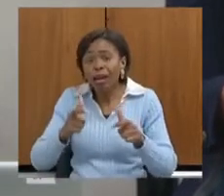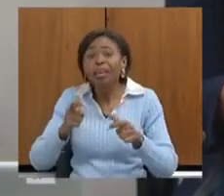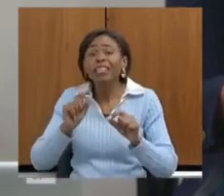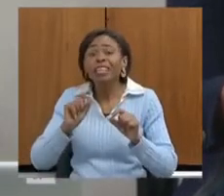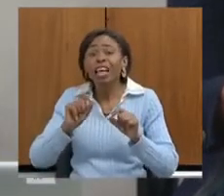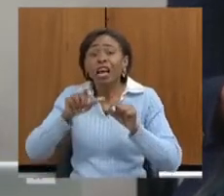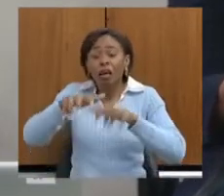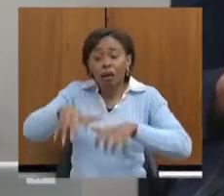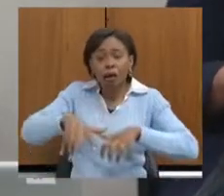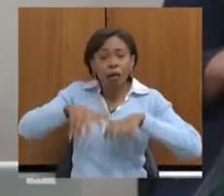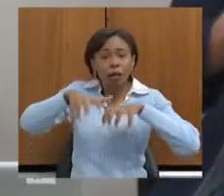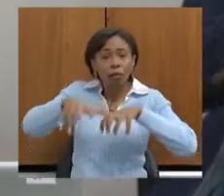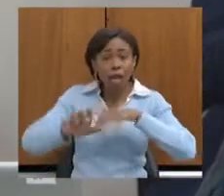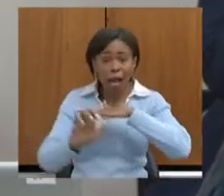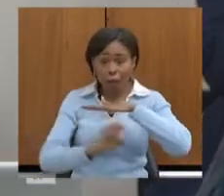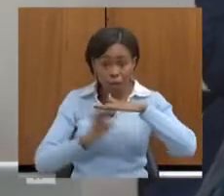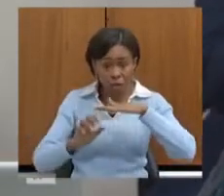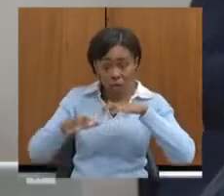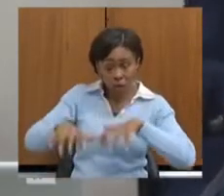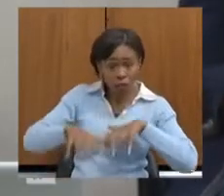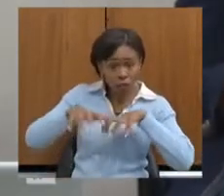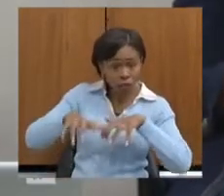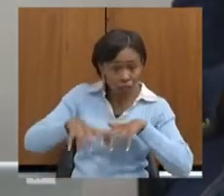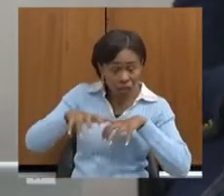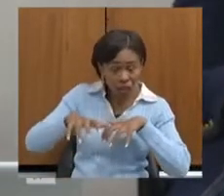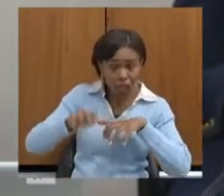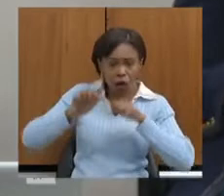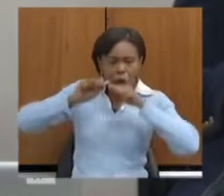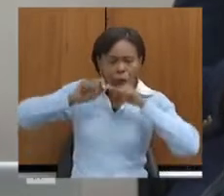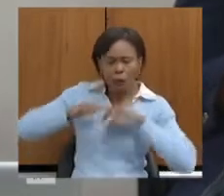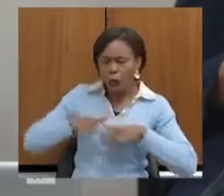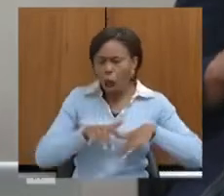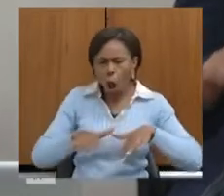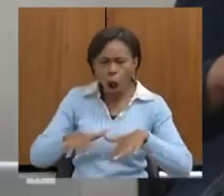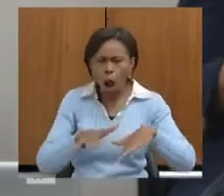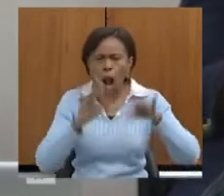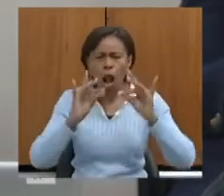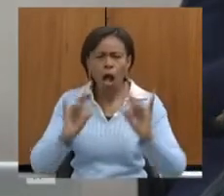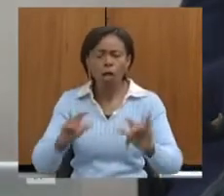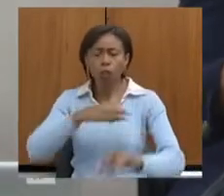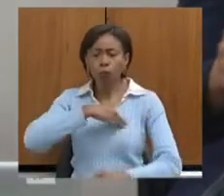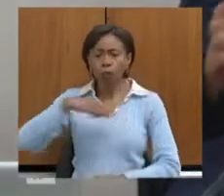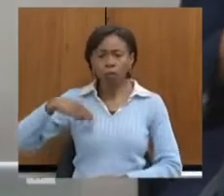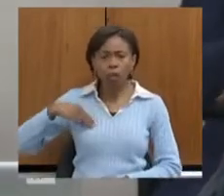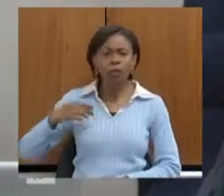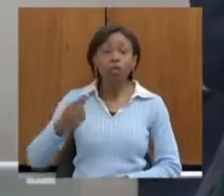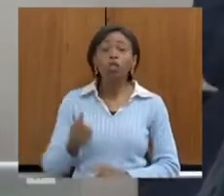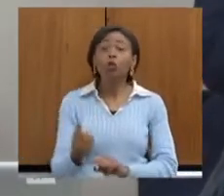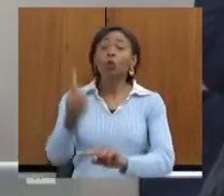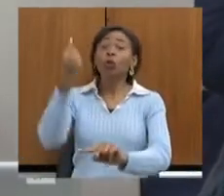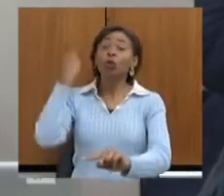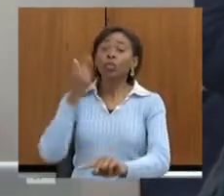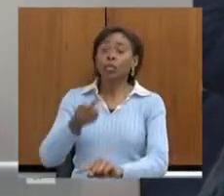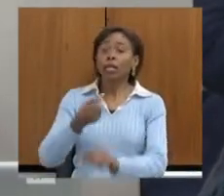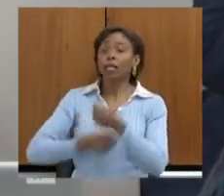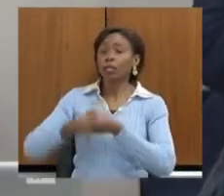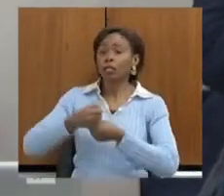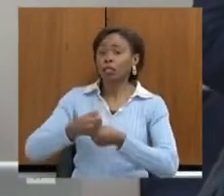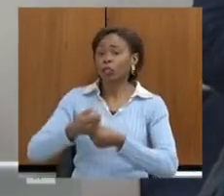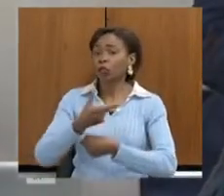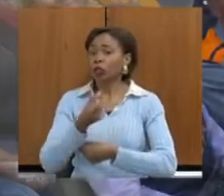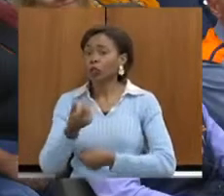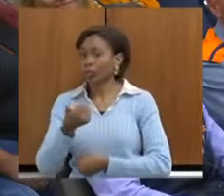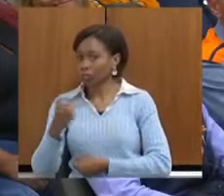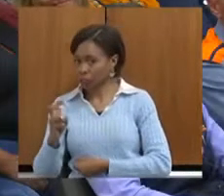mineradora as 7 anos em 2015 aí quando rompeu a barragem 20 pessoas